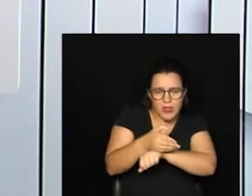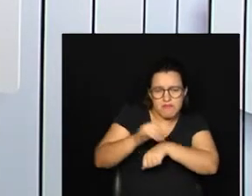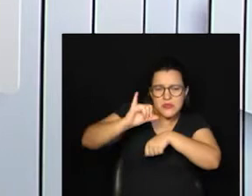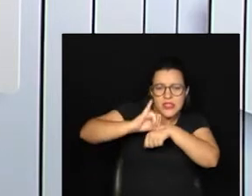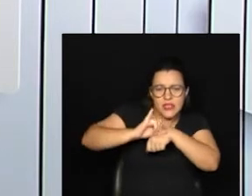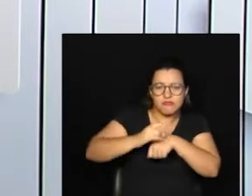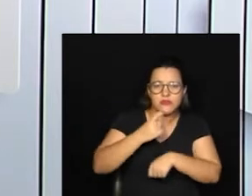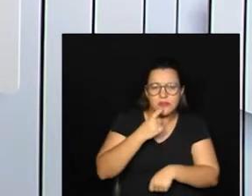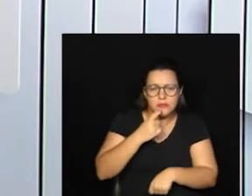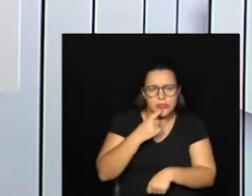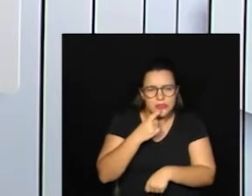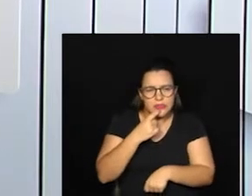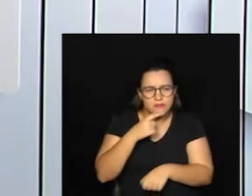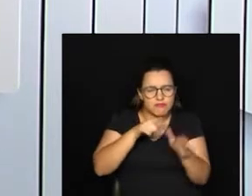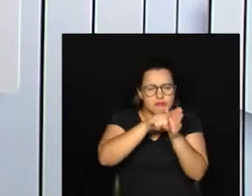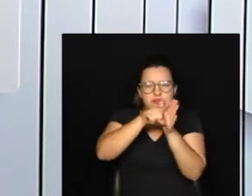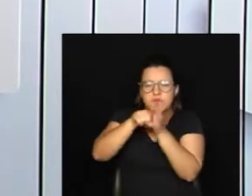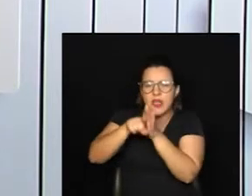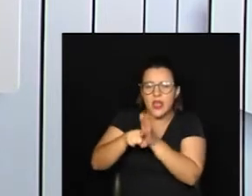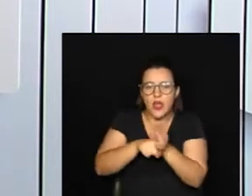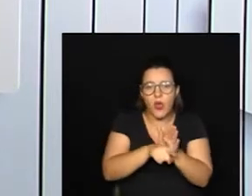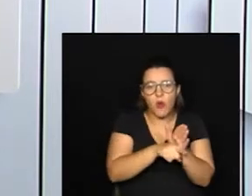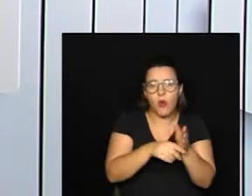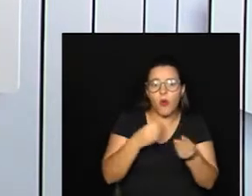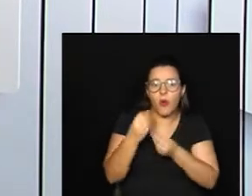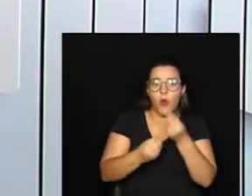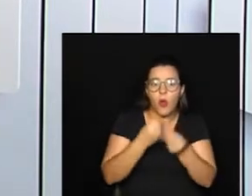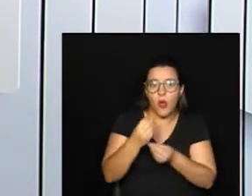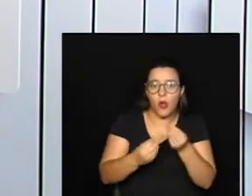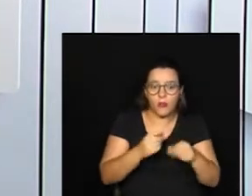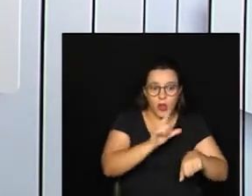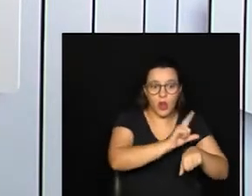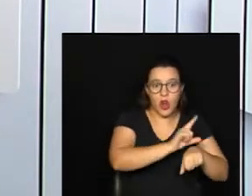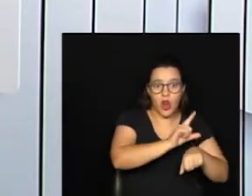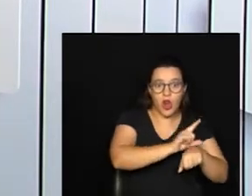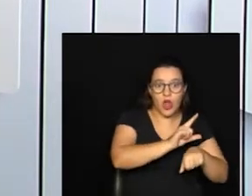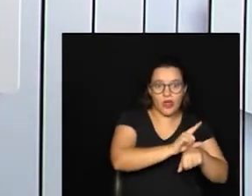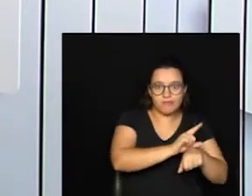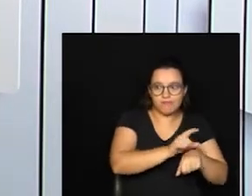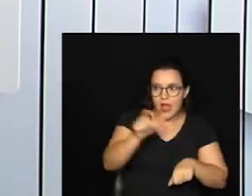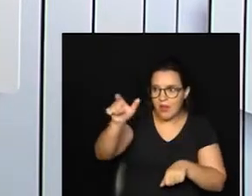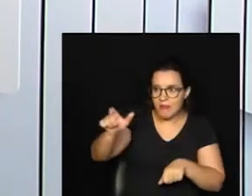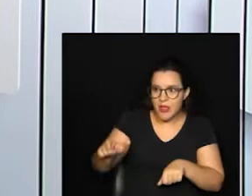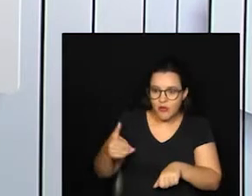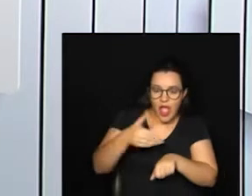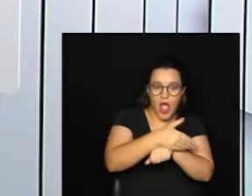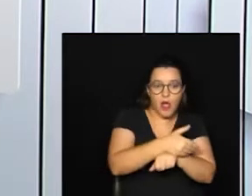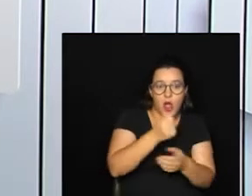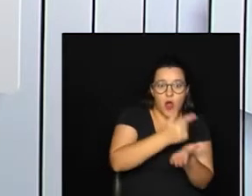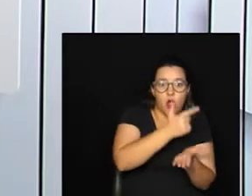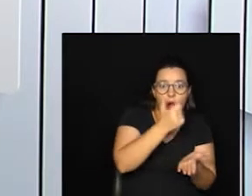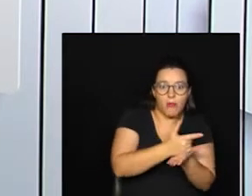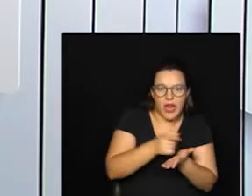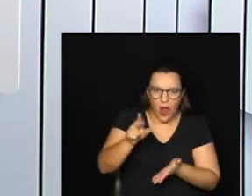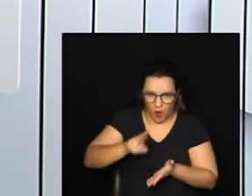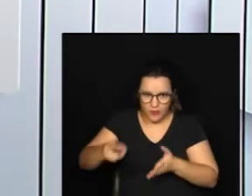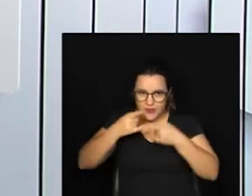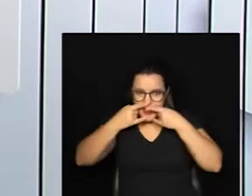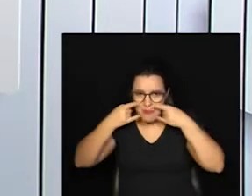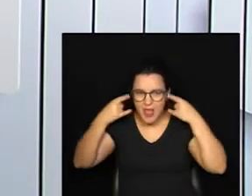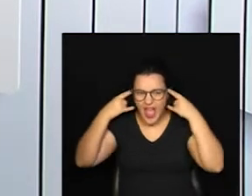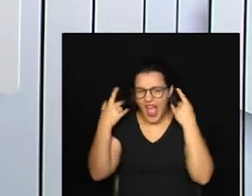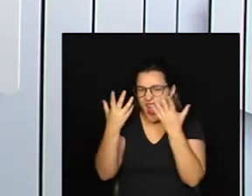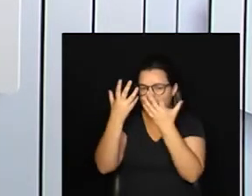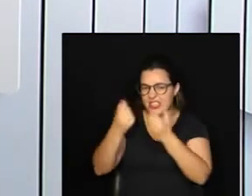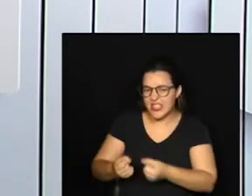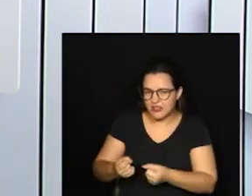Campinas conferir como está sendo a relação dos lojistas com os clientes em relação ao uso de